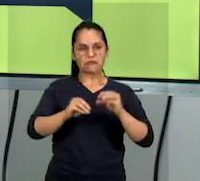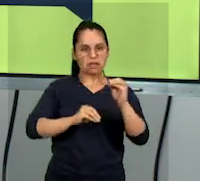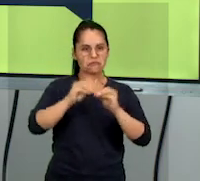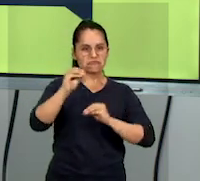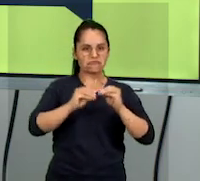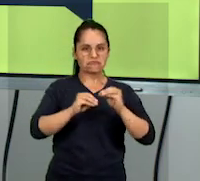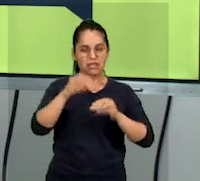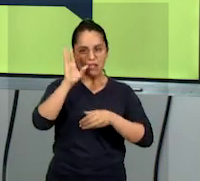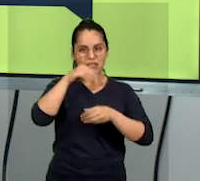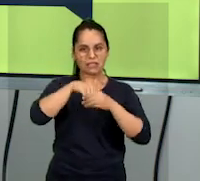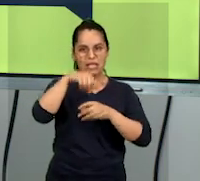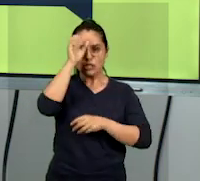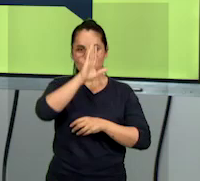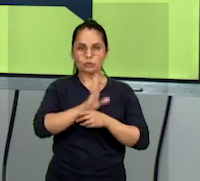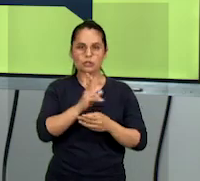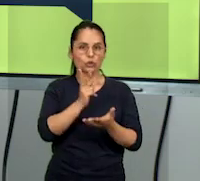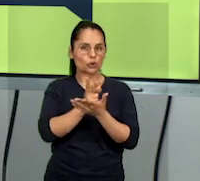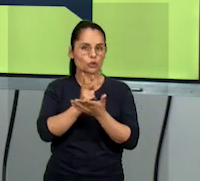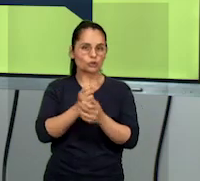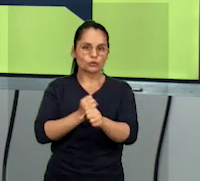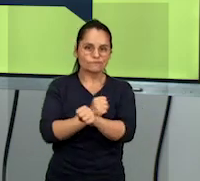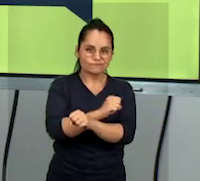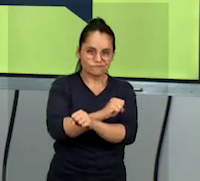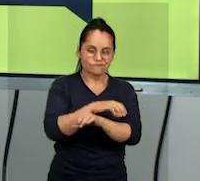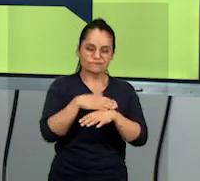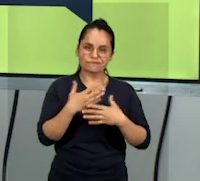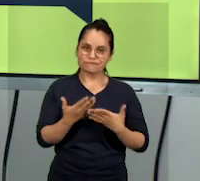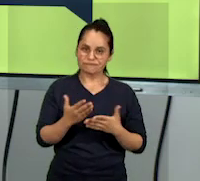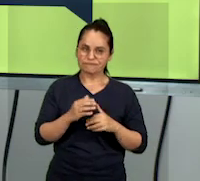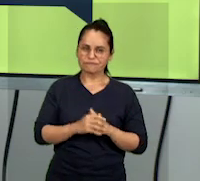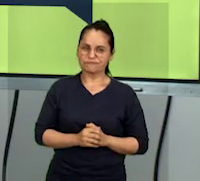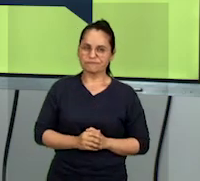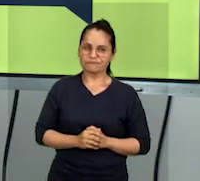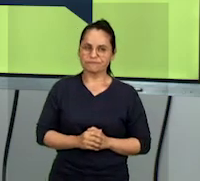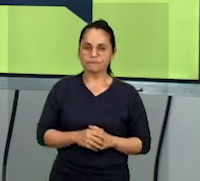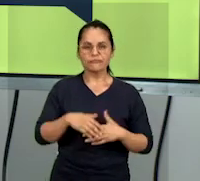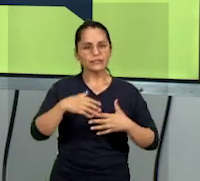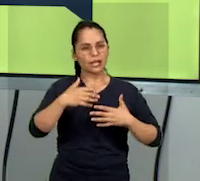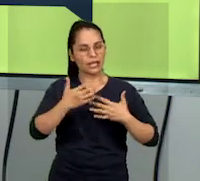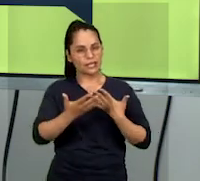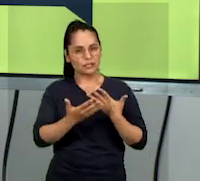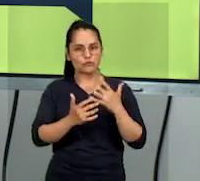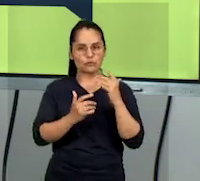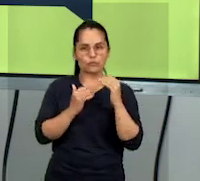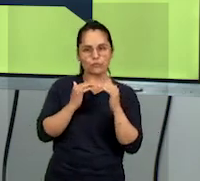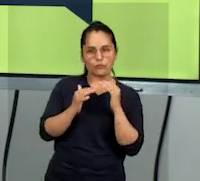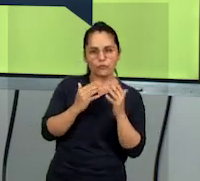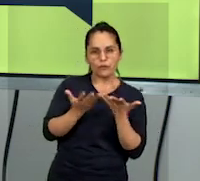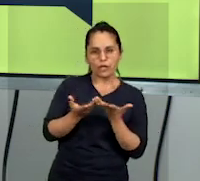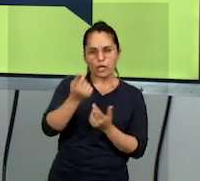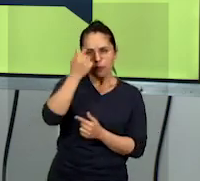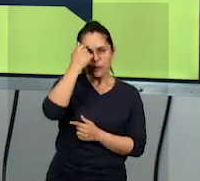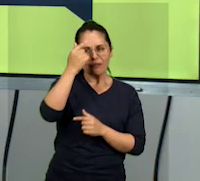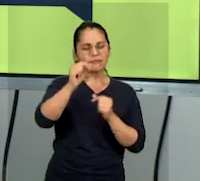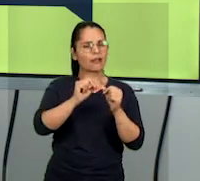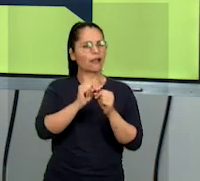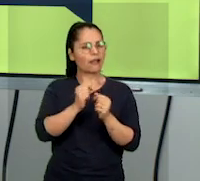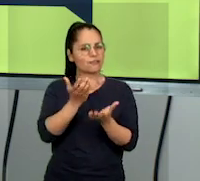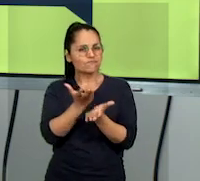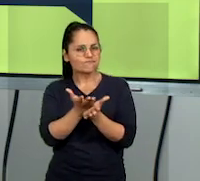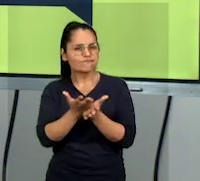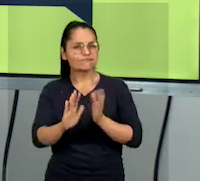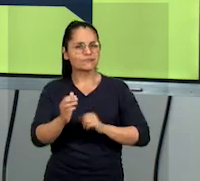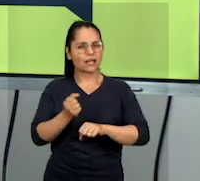havendo a manutenção da escravidão. Movido aí por ideias ainda abolicionistas, alguns anos